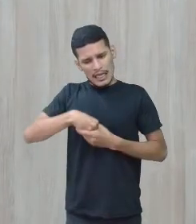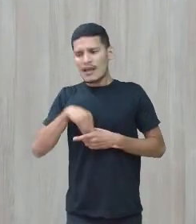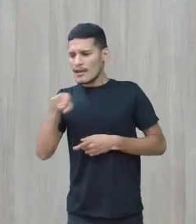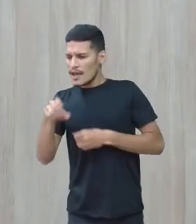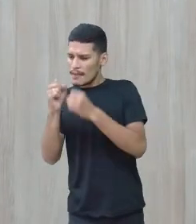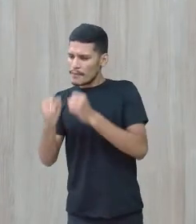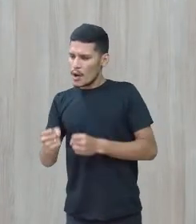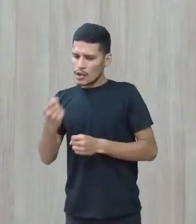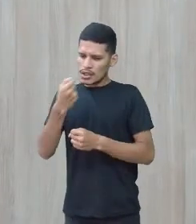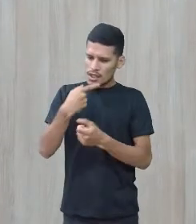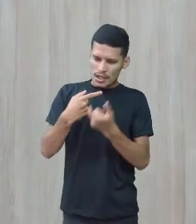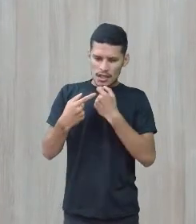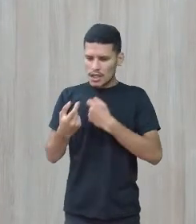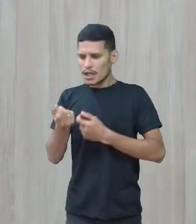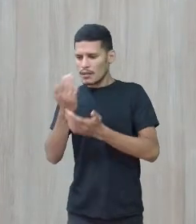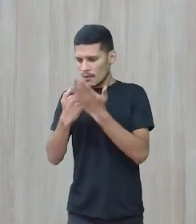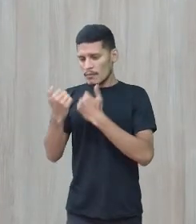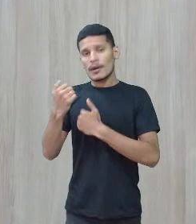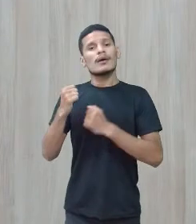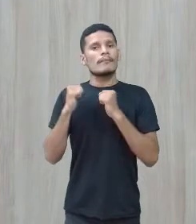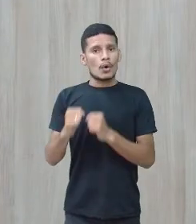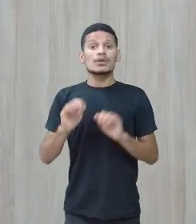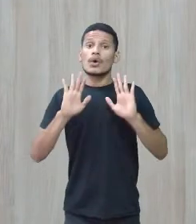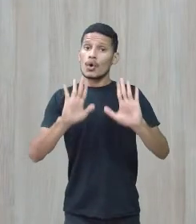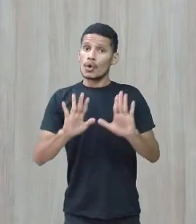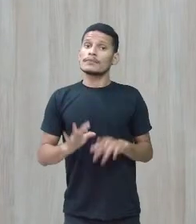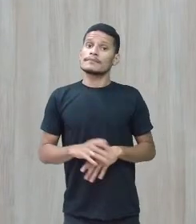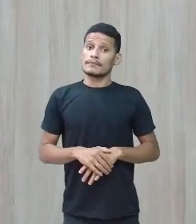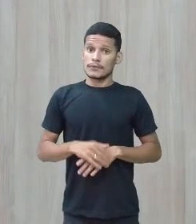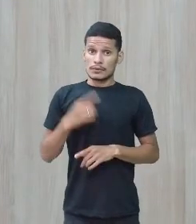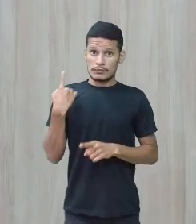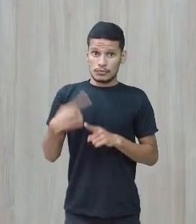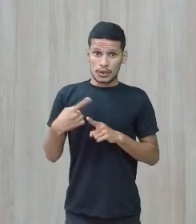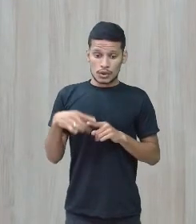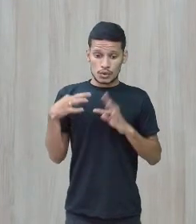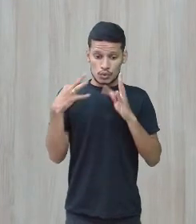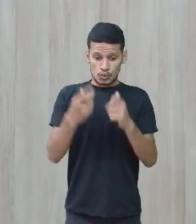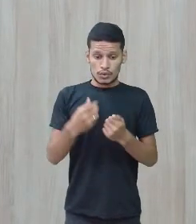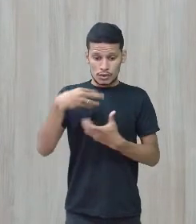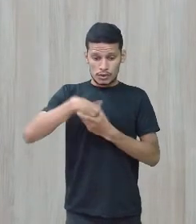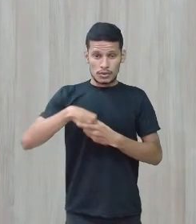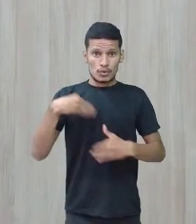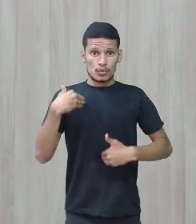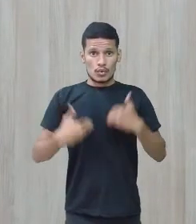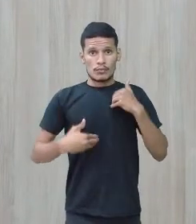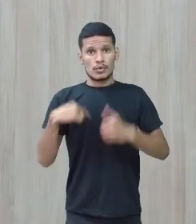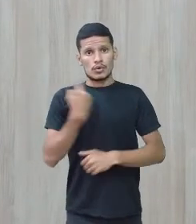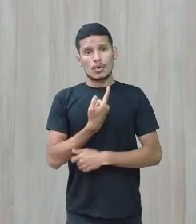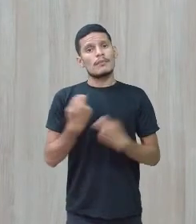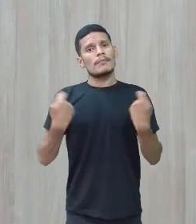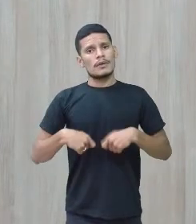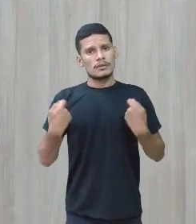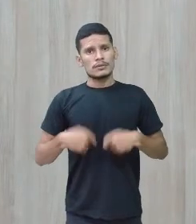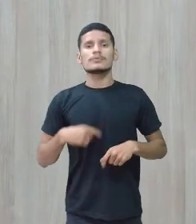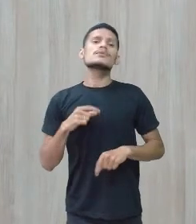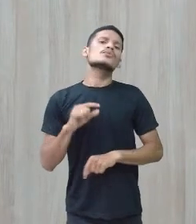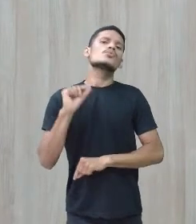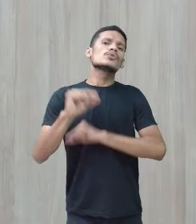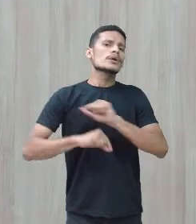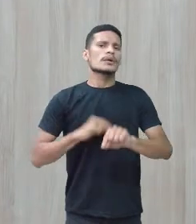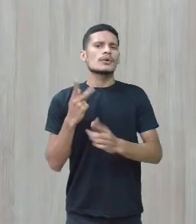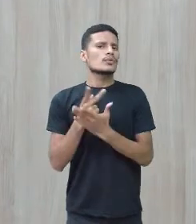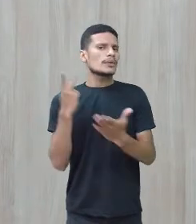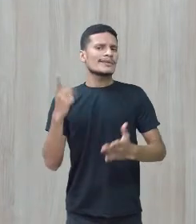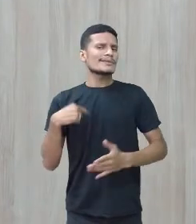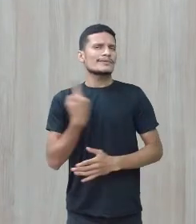isso, não pode tomar aquilo. Porque tudo isso que a gente vai colocando no nosso corpo, por mais que a gente precise, ou então a